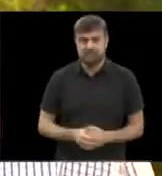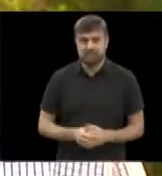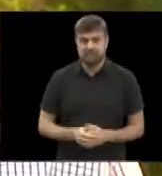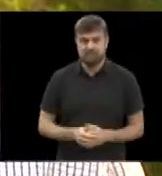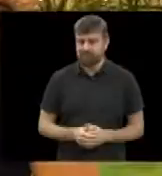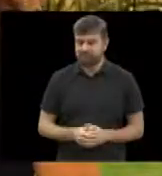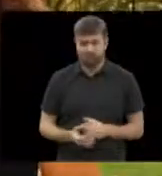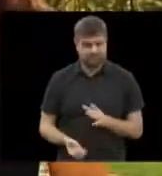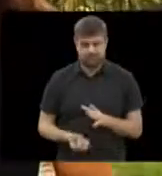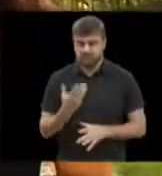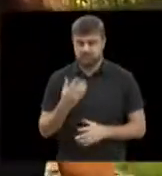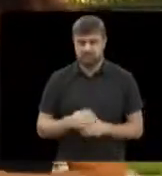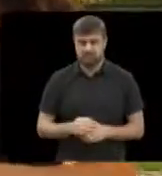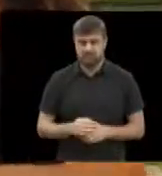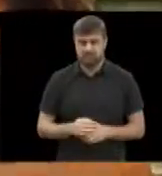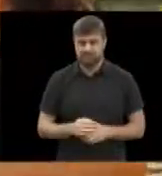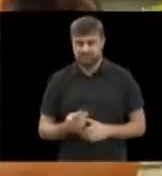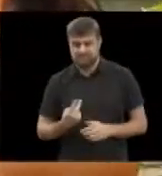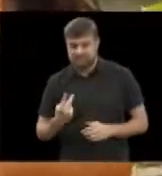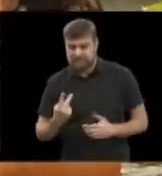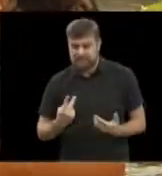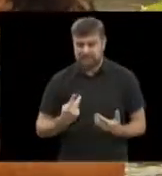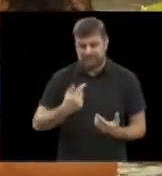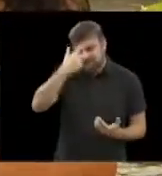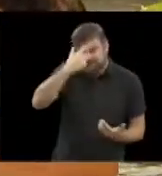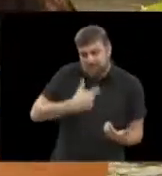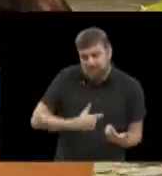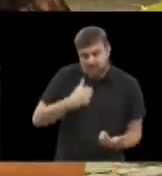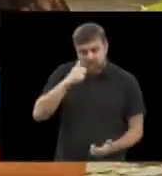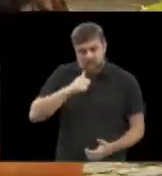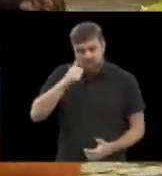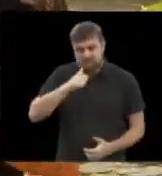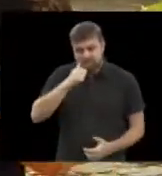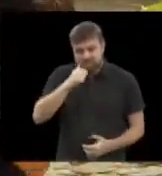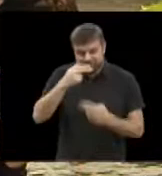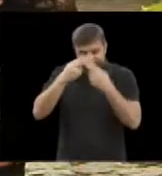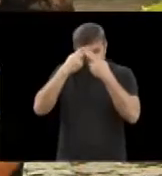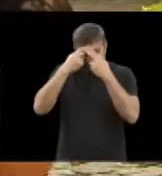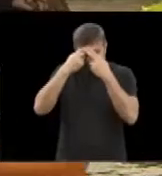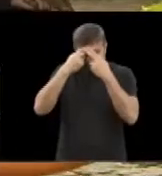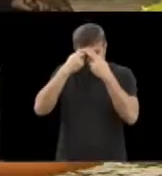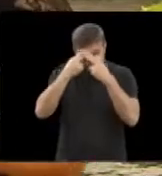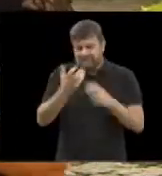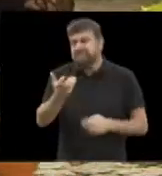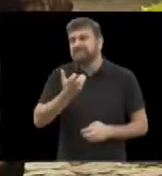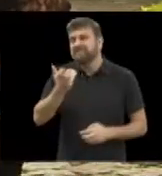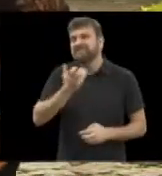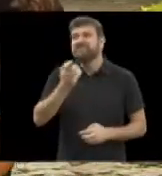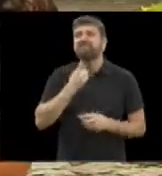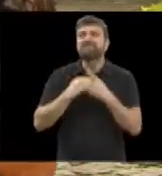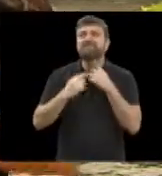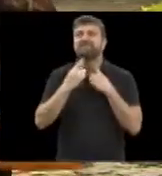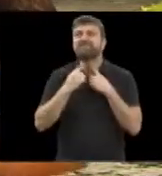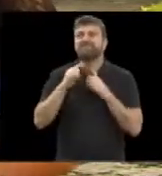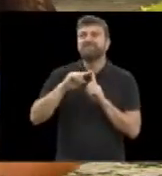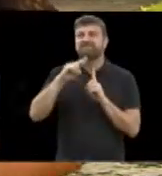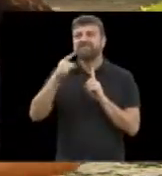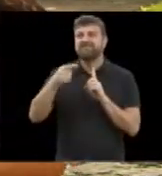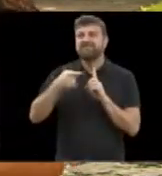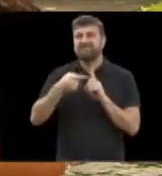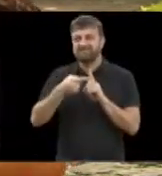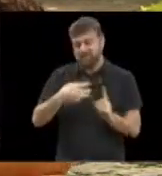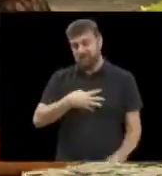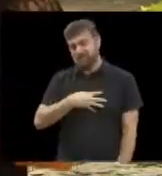Só que não aconteceu. A gente sempre, a mulher sempre se frustrando, né? Queria muito dar um filho, eu falava assim, porque queria